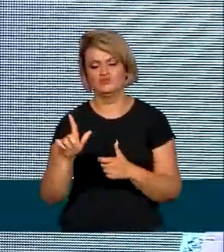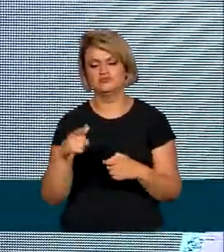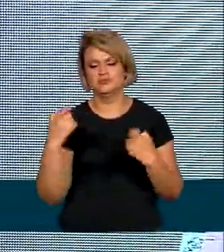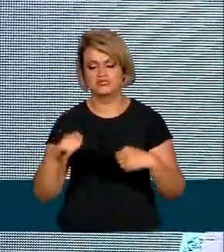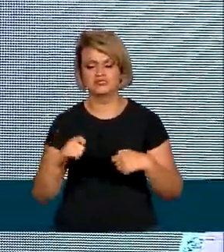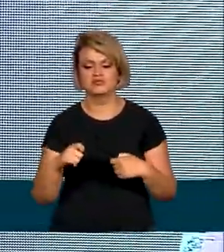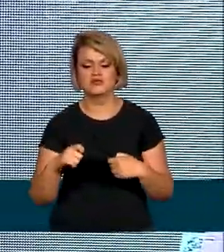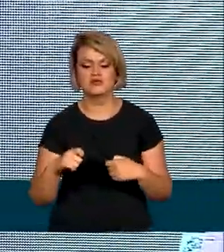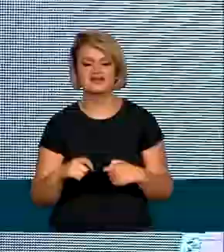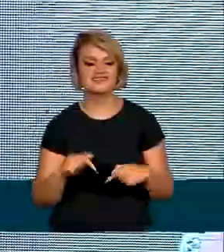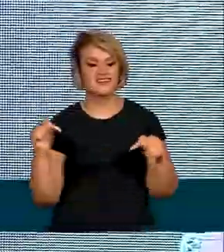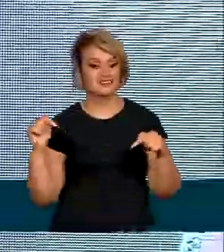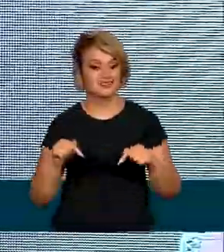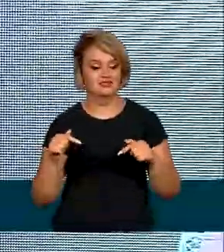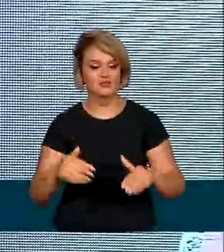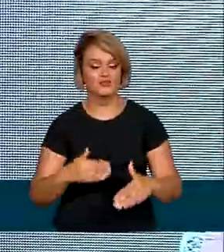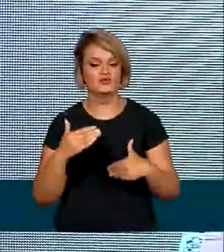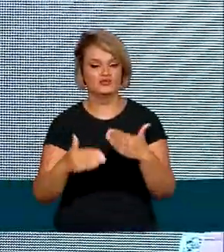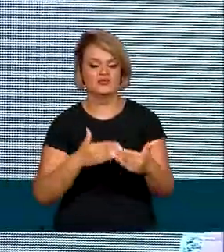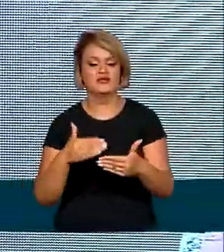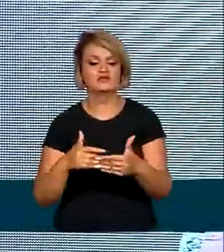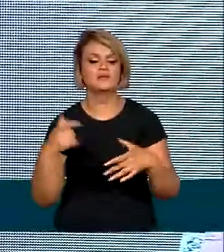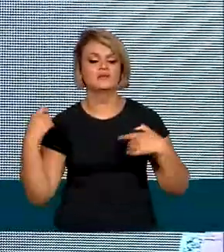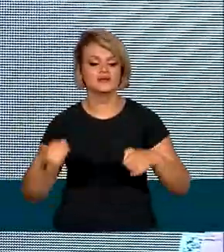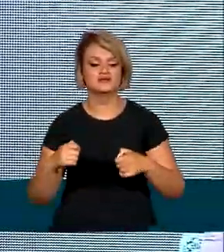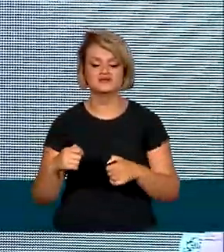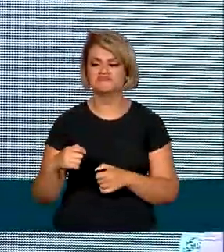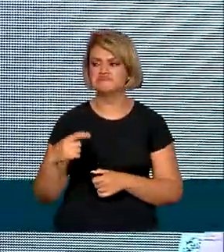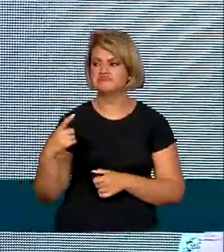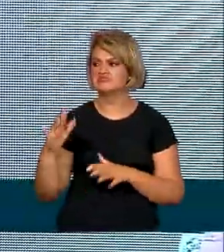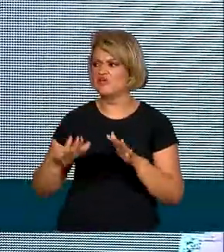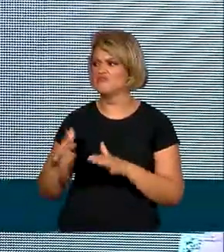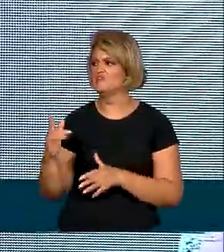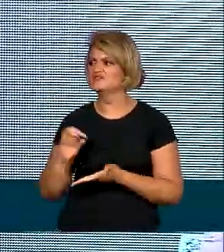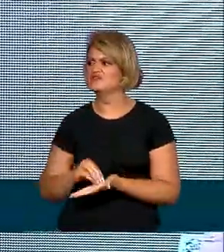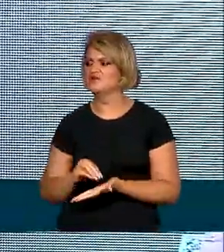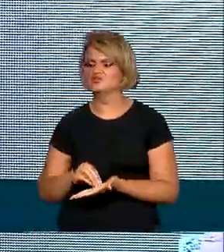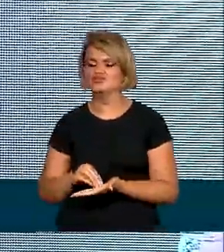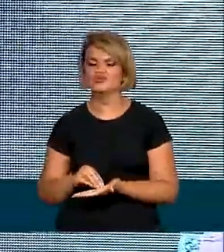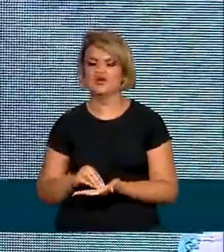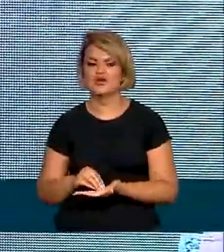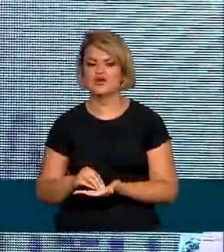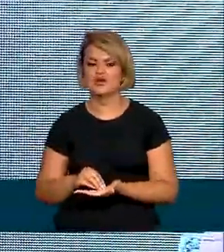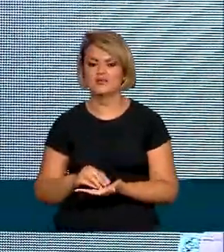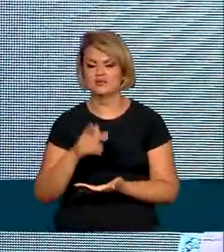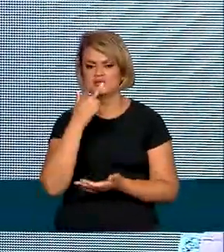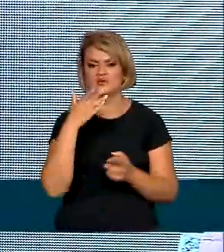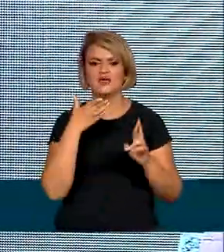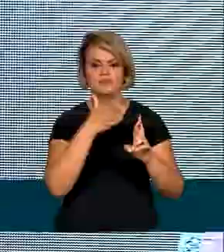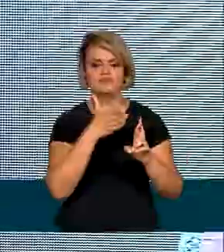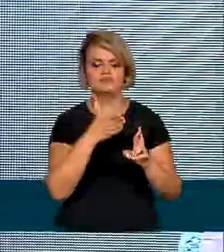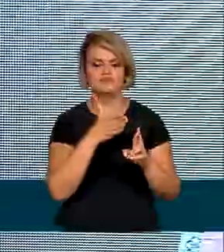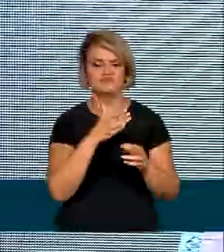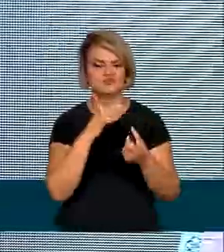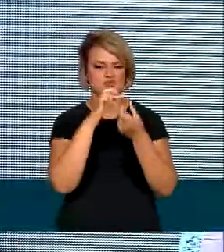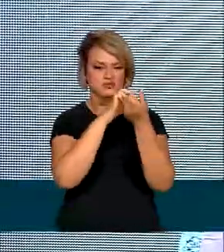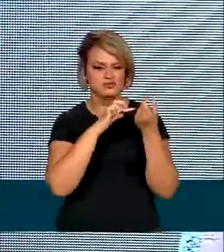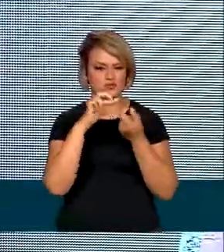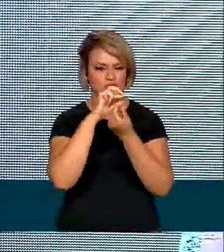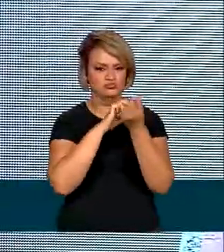que neste processo nós tenhamos aqui talvez tenha faltado um representante do Tribunal de